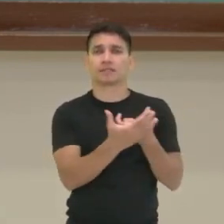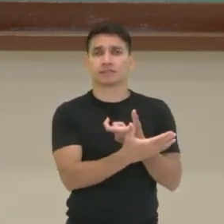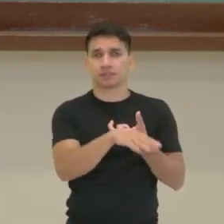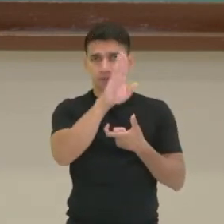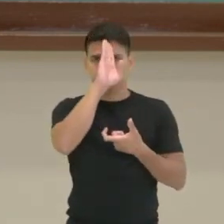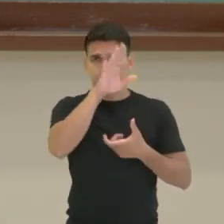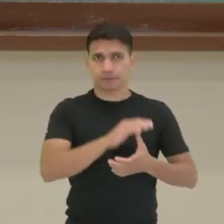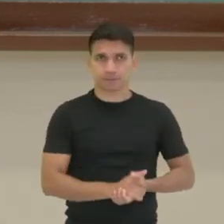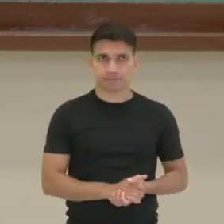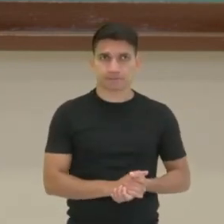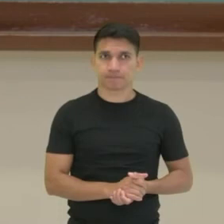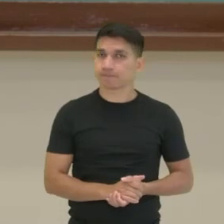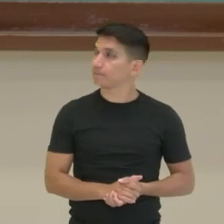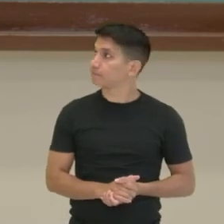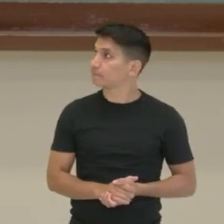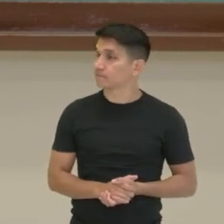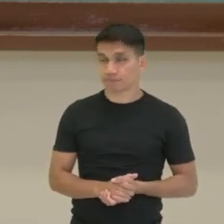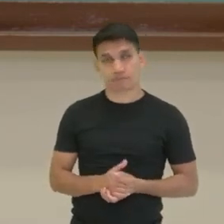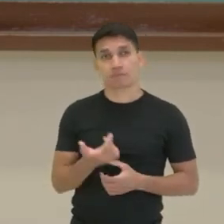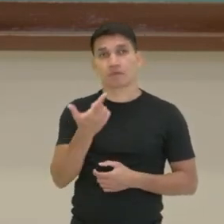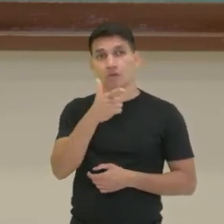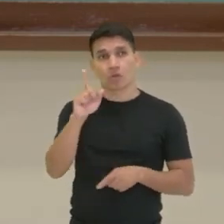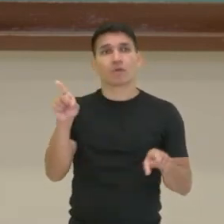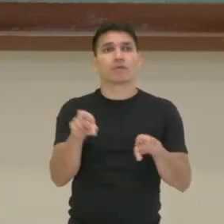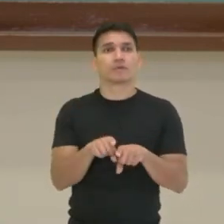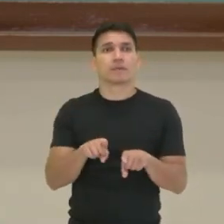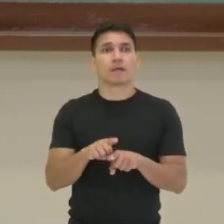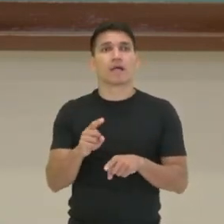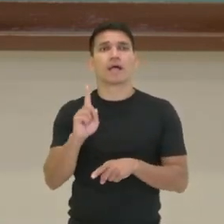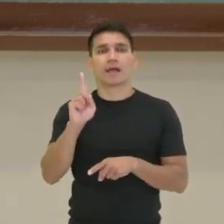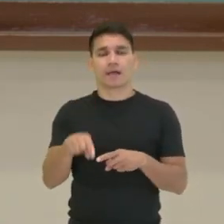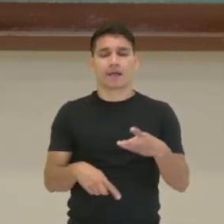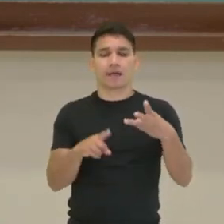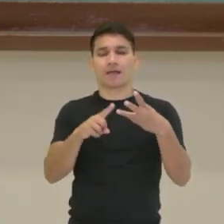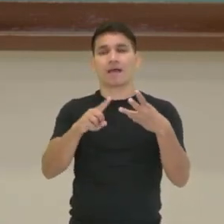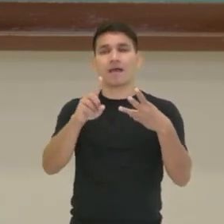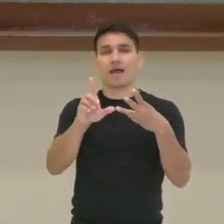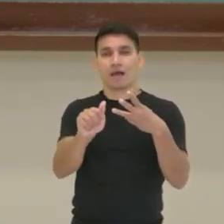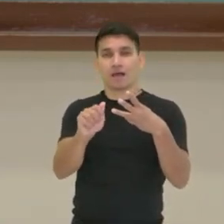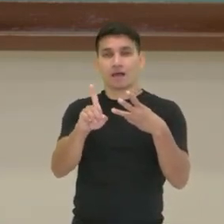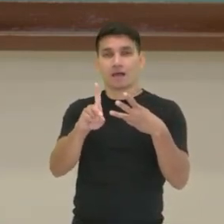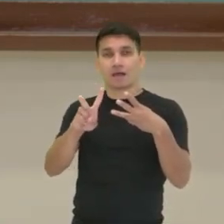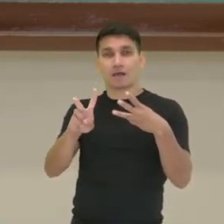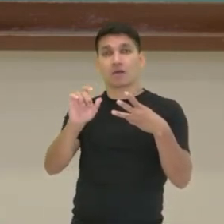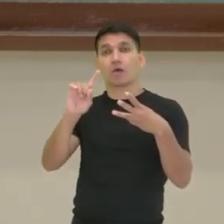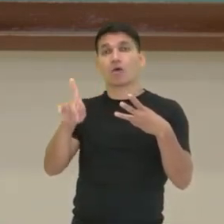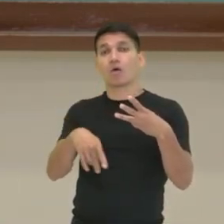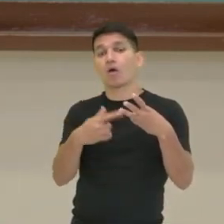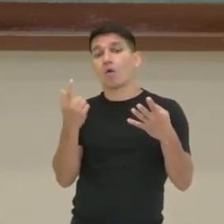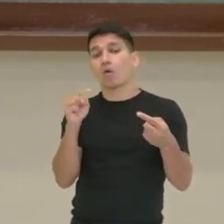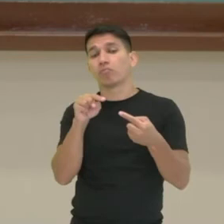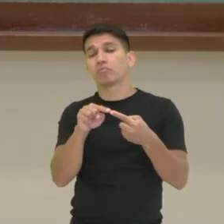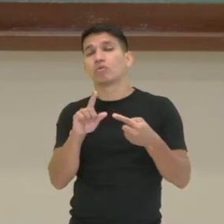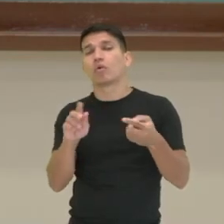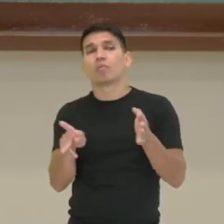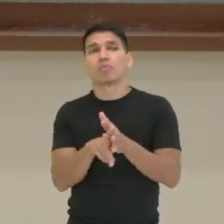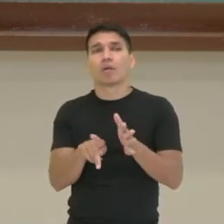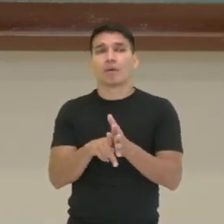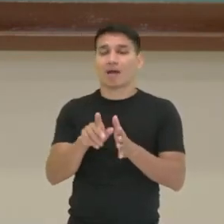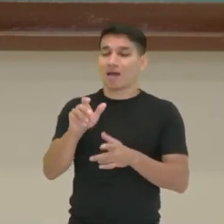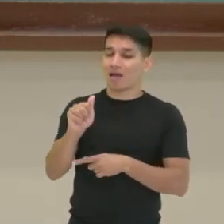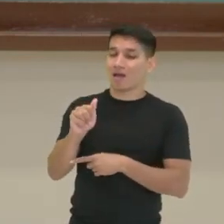principal. Chegamos aí na última, nos adverbiais, que tem a função de